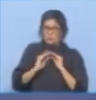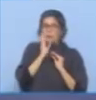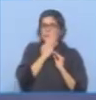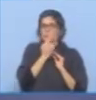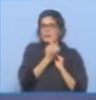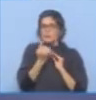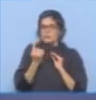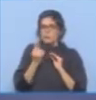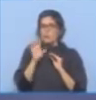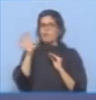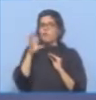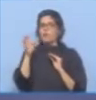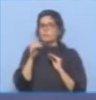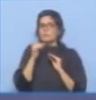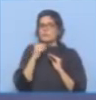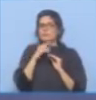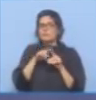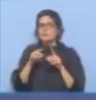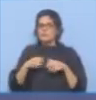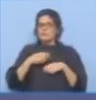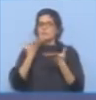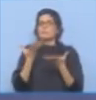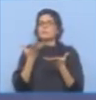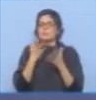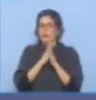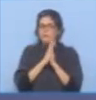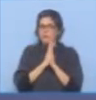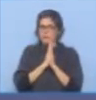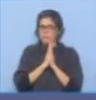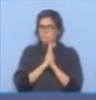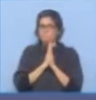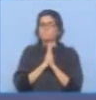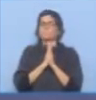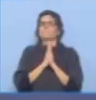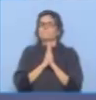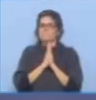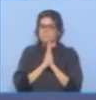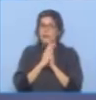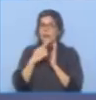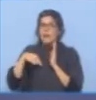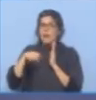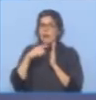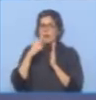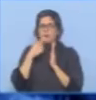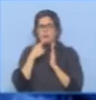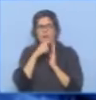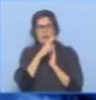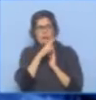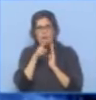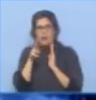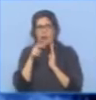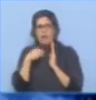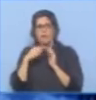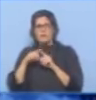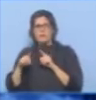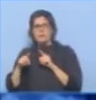Pronto, lá vemos de tudo, não é? Estamos sentados num sítio onde estão milhares de pessoas e nós percebemos que somos diferentes nesse aspecto. Mas depois, quando